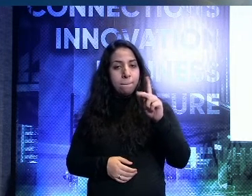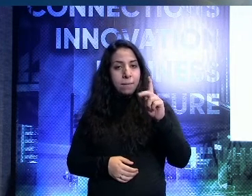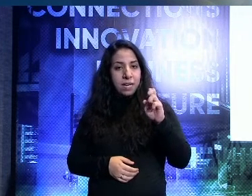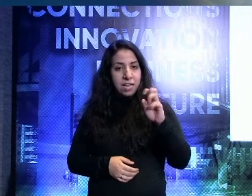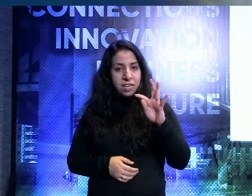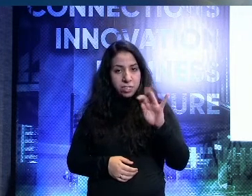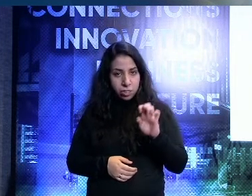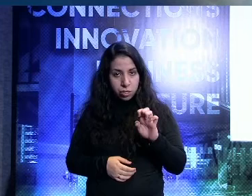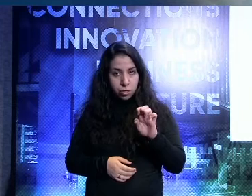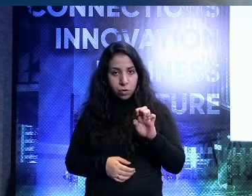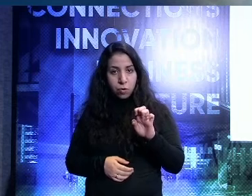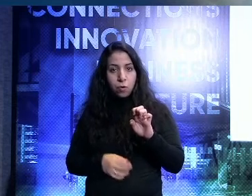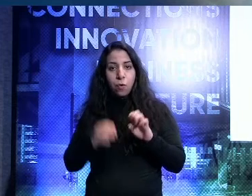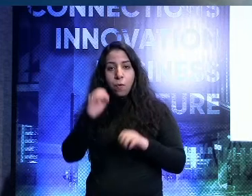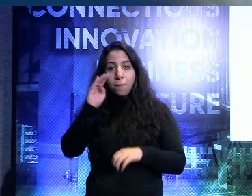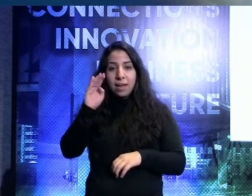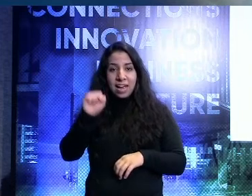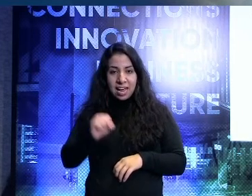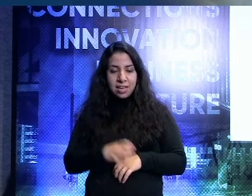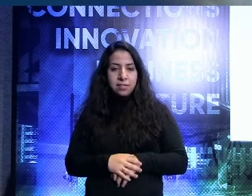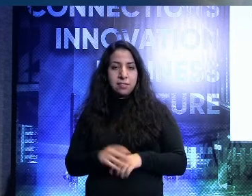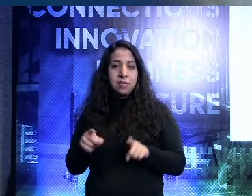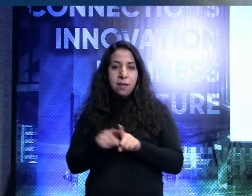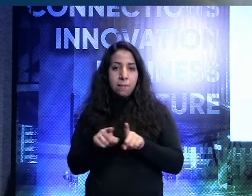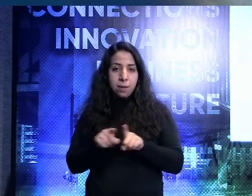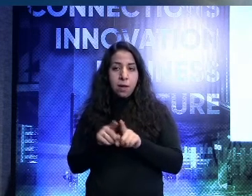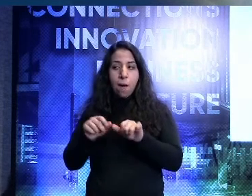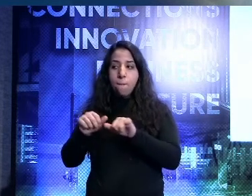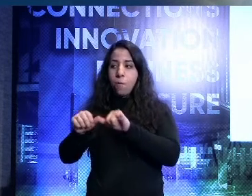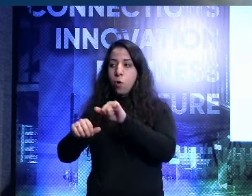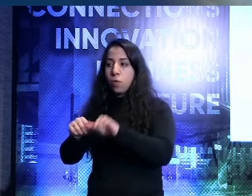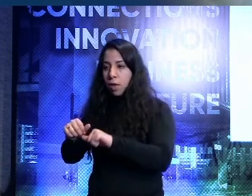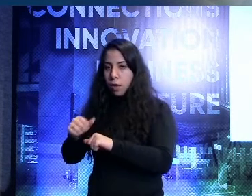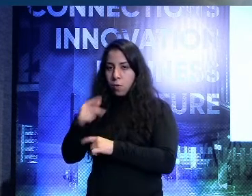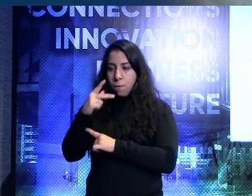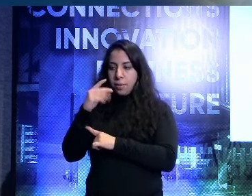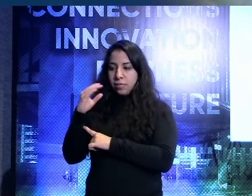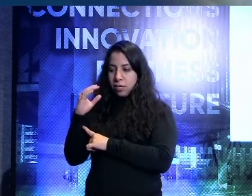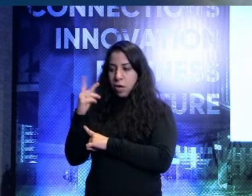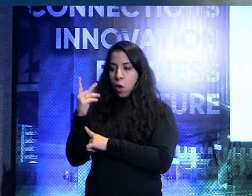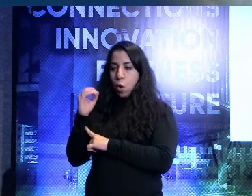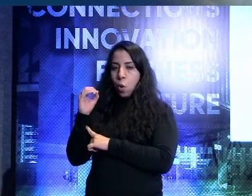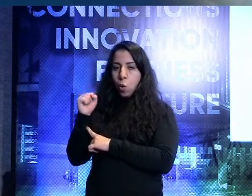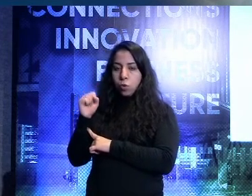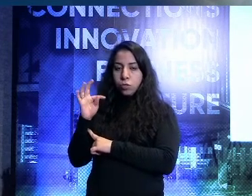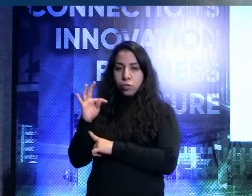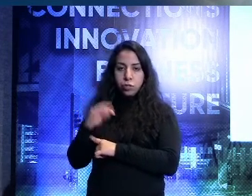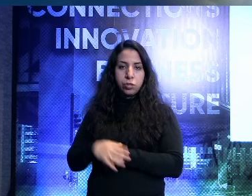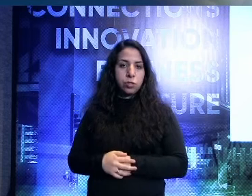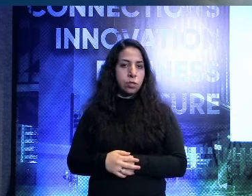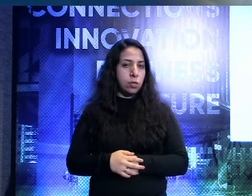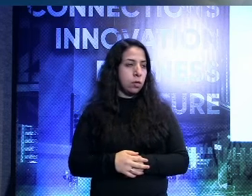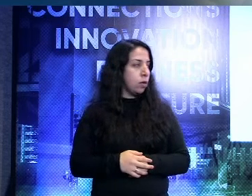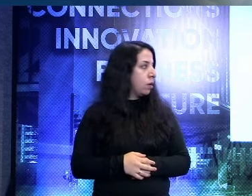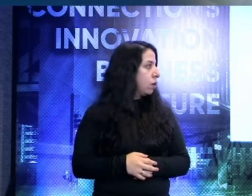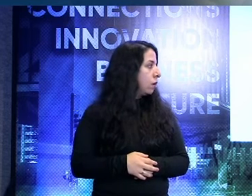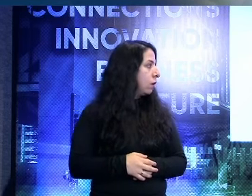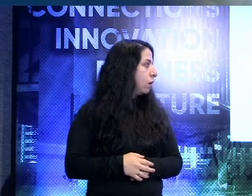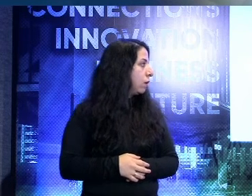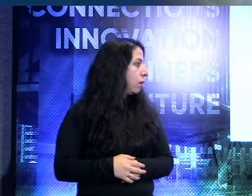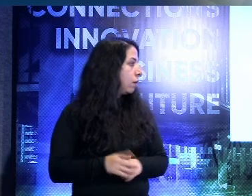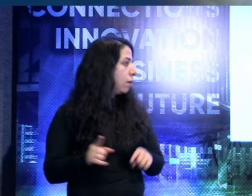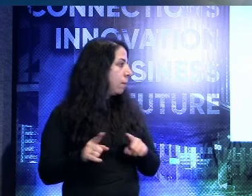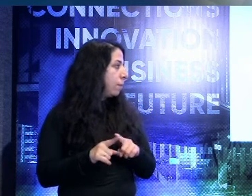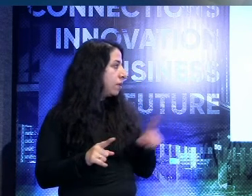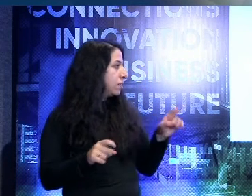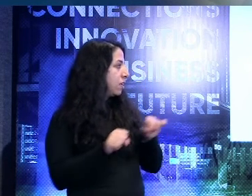etc hosts. Dá para fazer um monte de coisa divertida. Mas quebrou aqui. Mas, Patrícia, quebrou a tela.